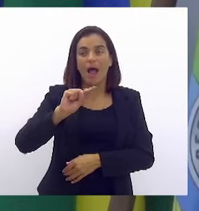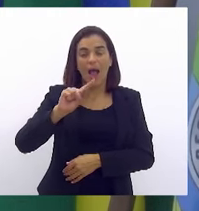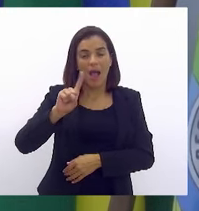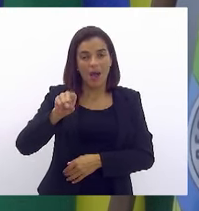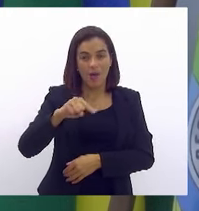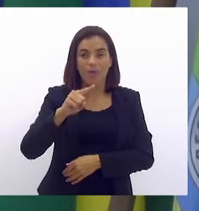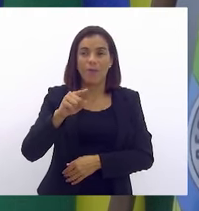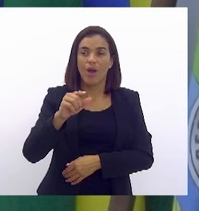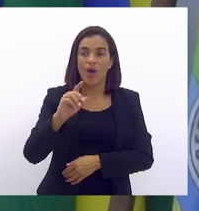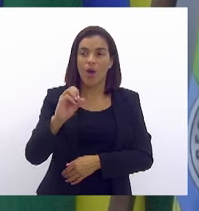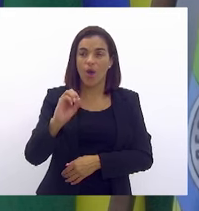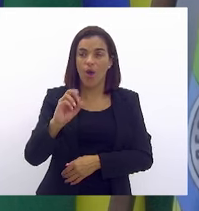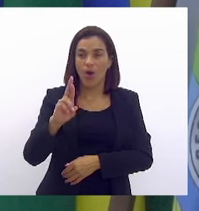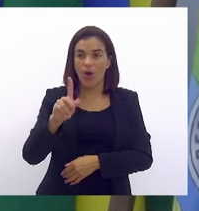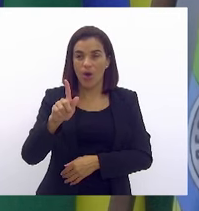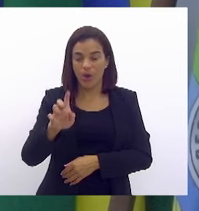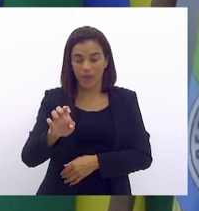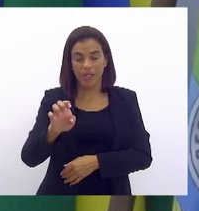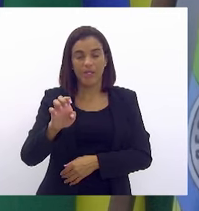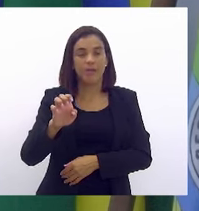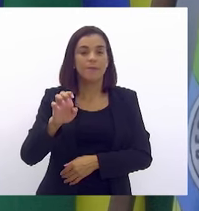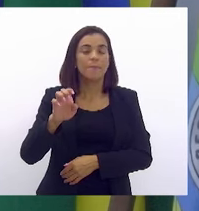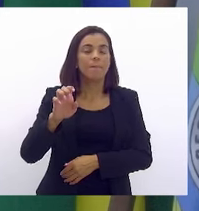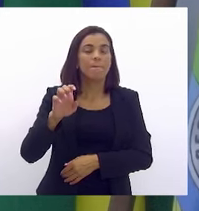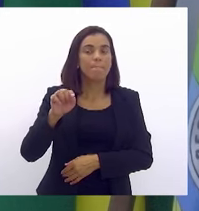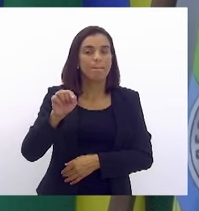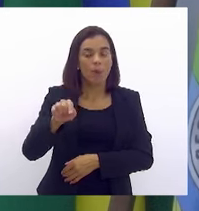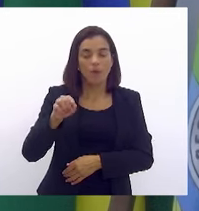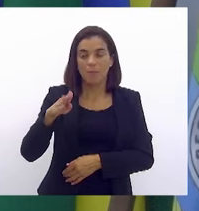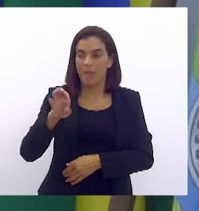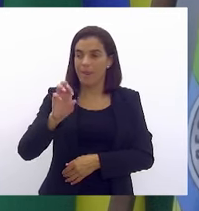cma@crea-rj.org.br, o Telecrea, como eu já falei aqui, e o